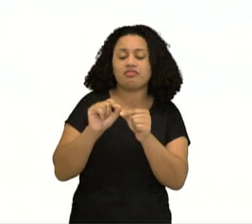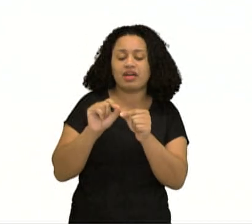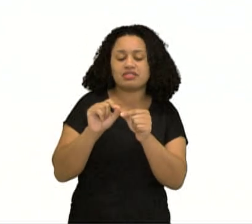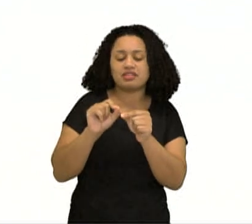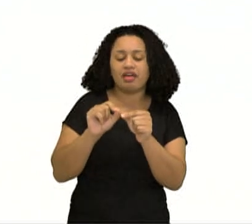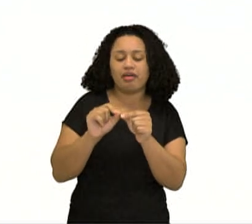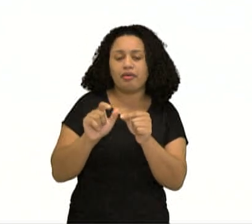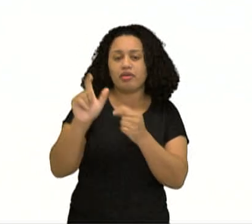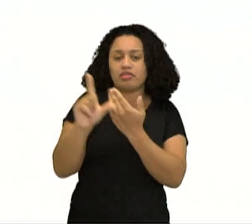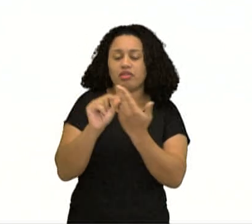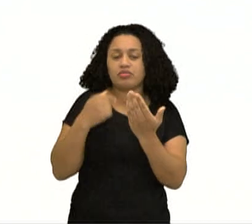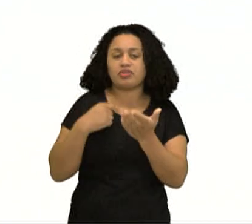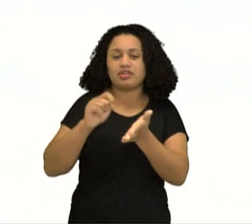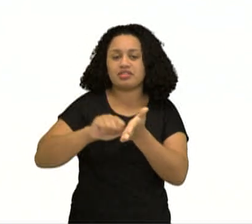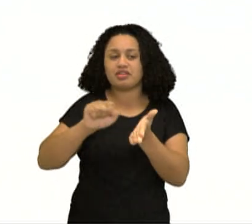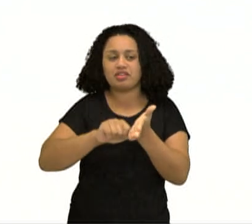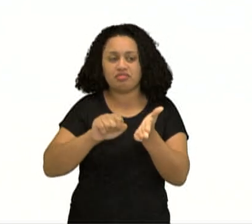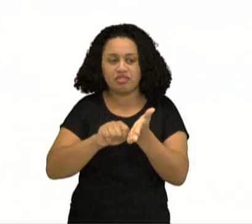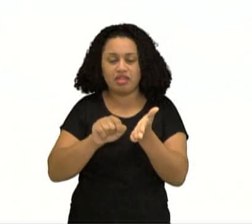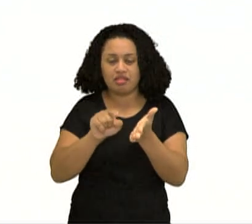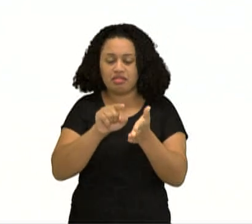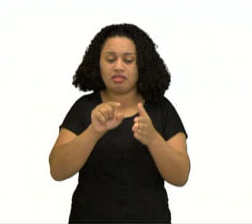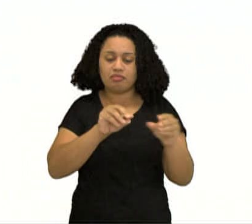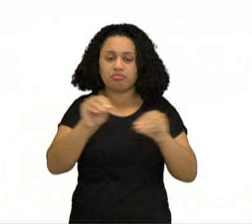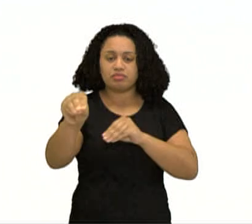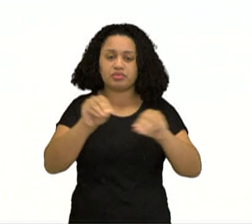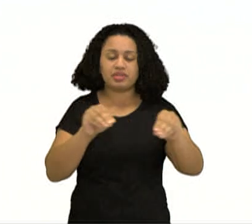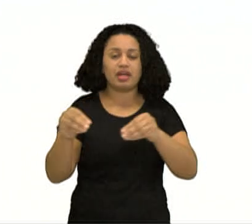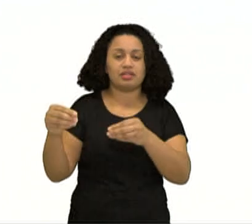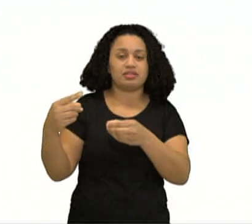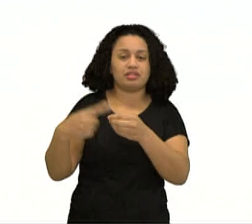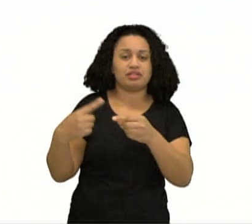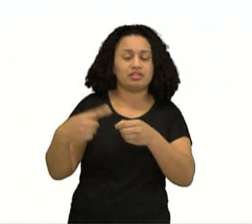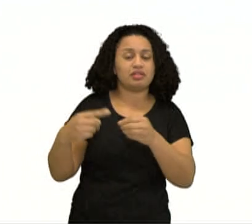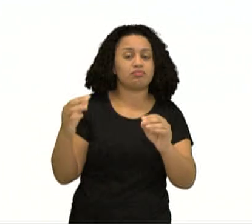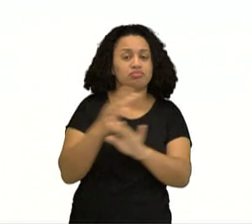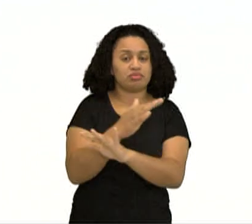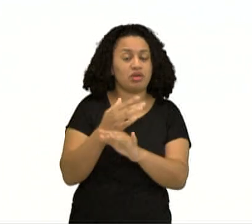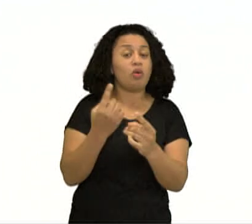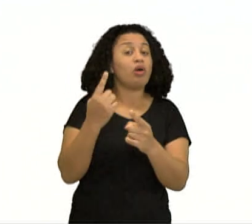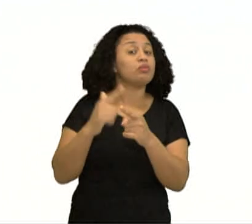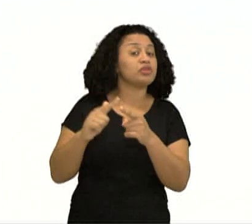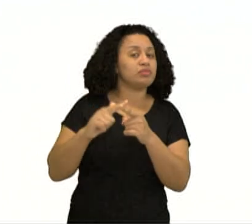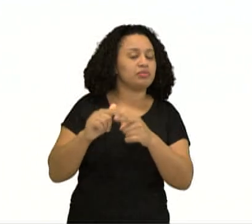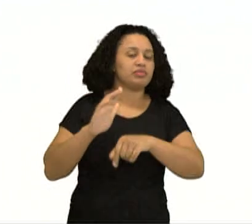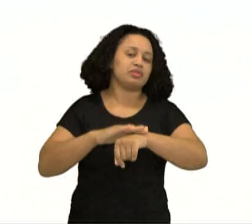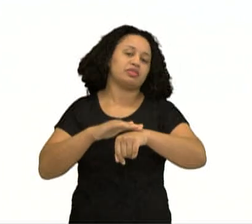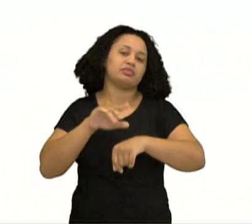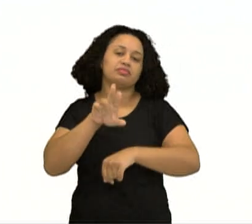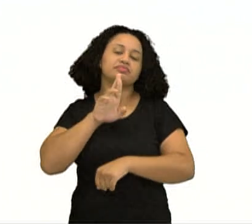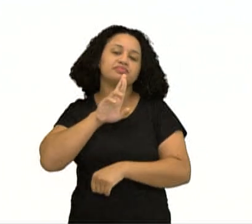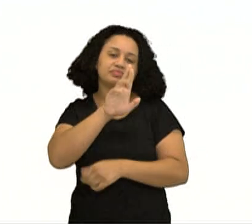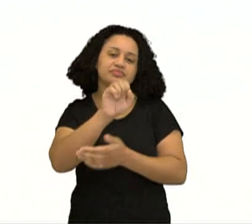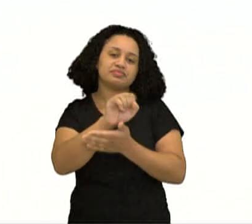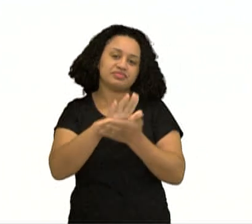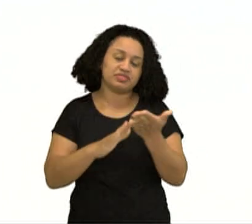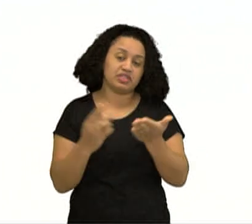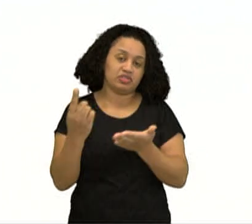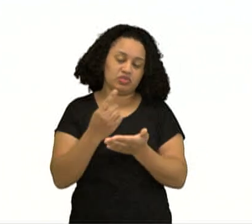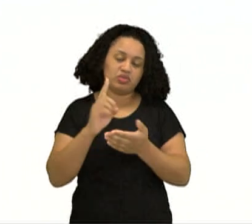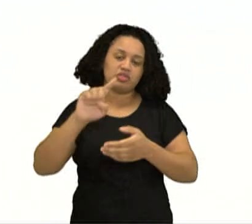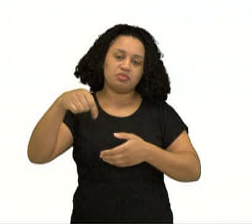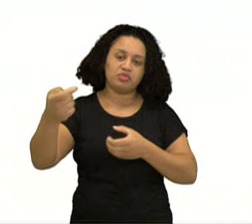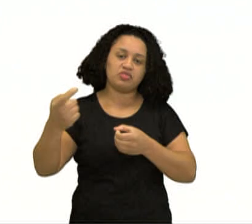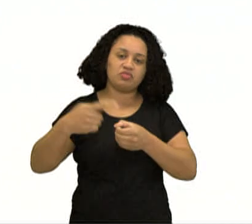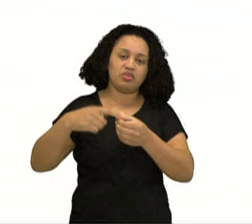debate sobre a mobilidade urbana? Então, qual foi esse problema? Um tempo para vocês responderem atividade 1, eu